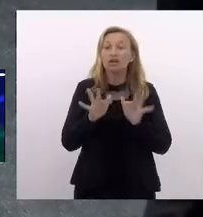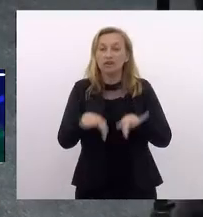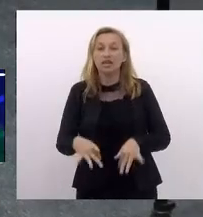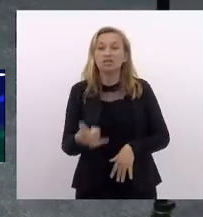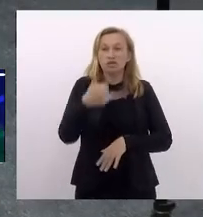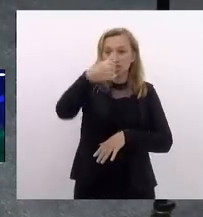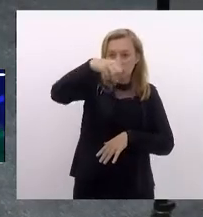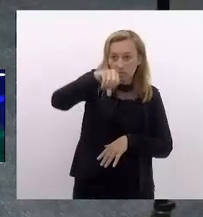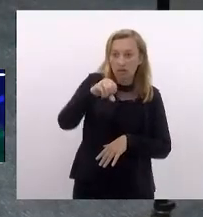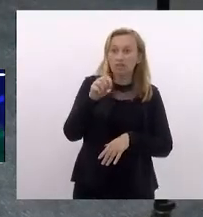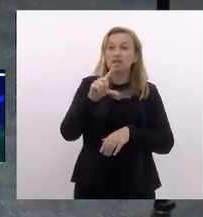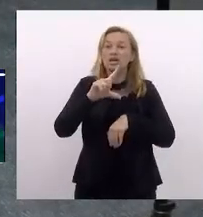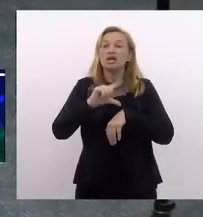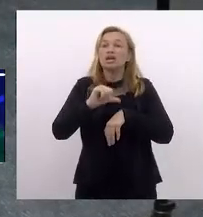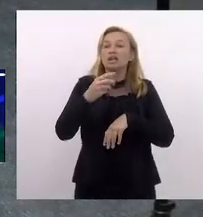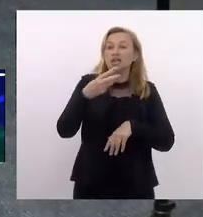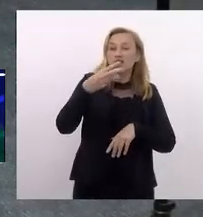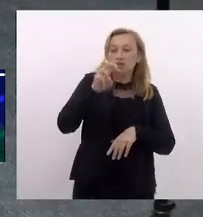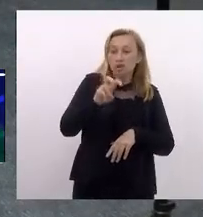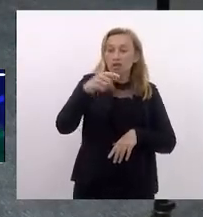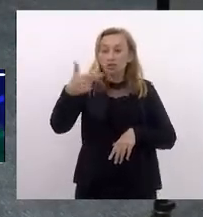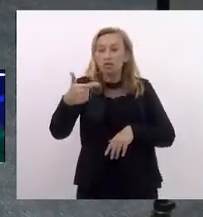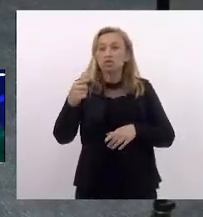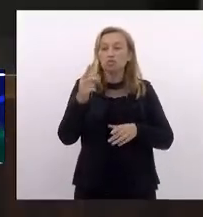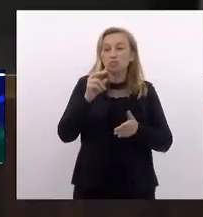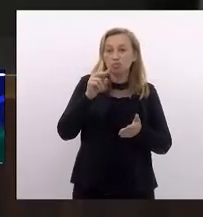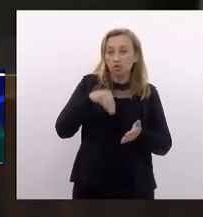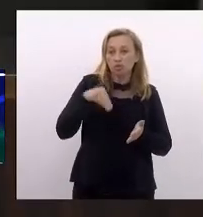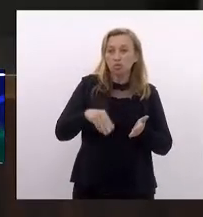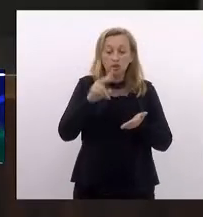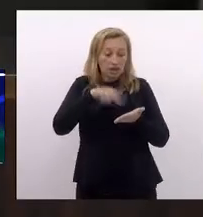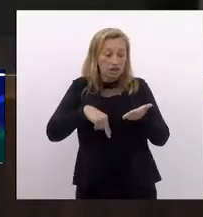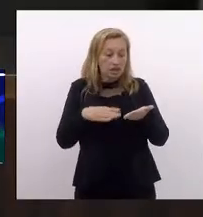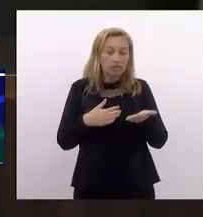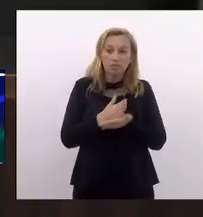encerrou ser 19:50 e dois minutos